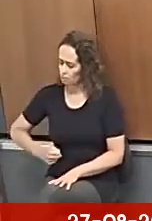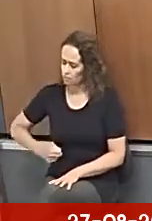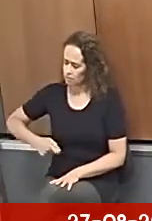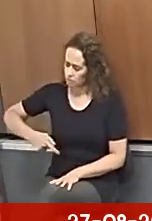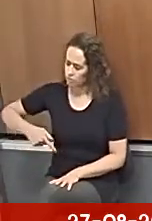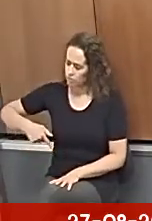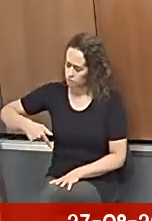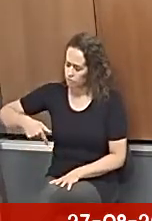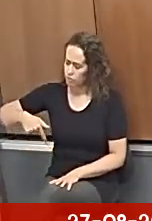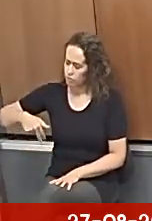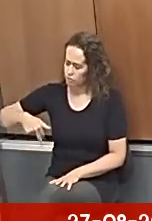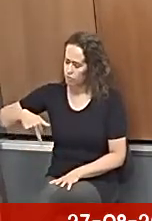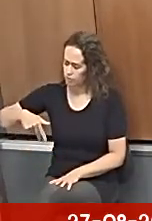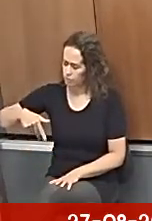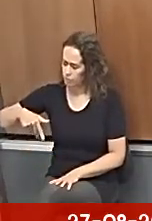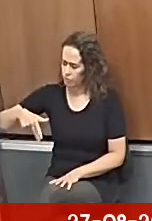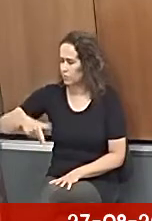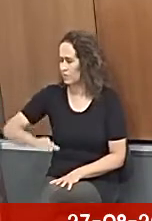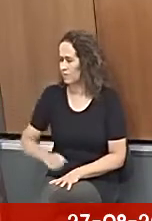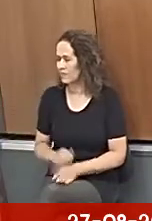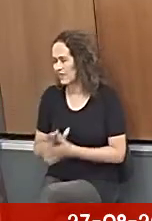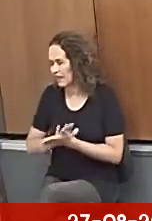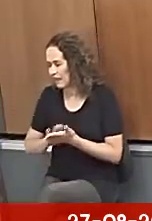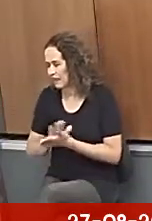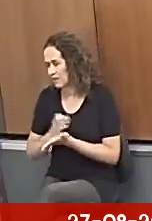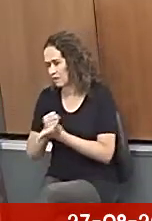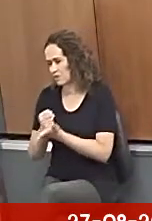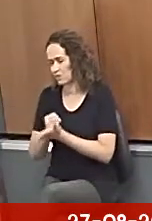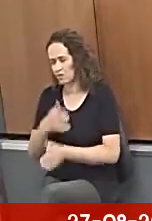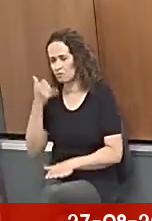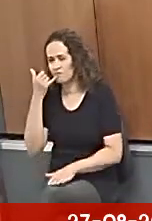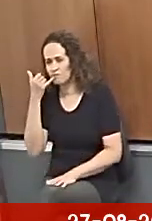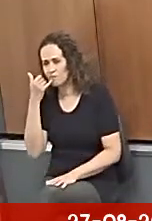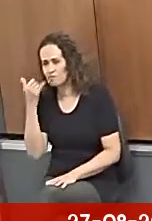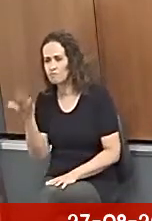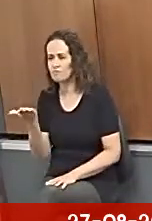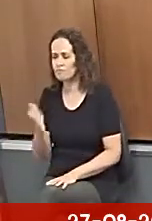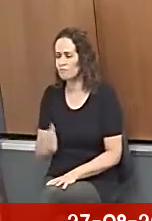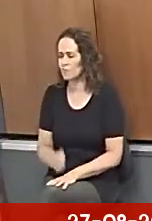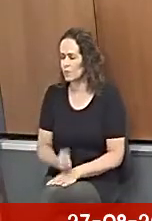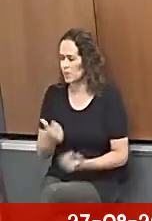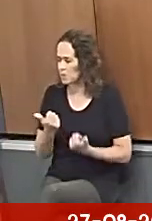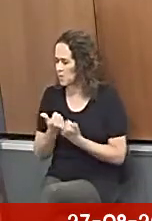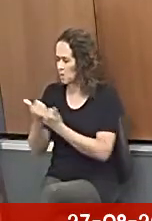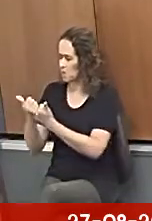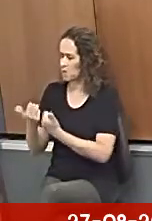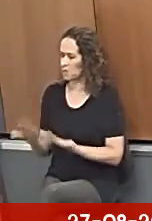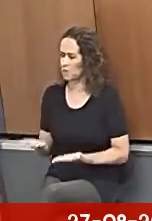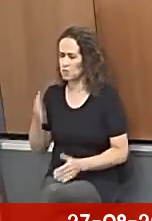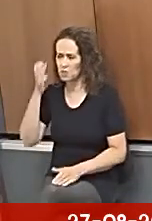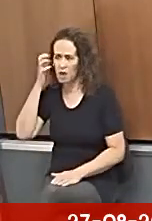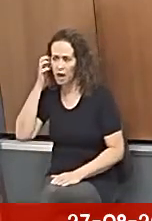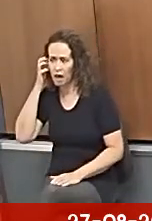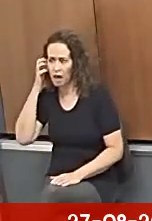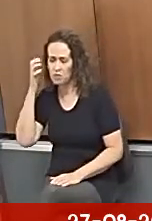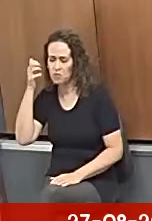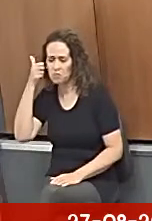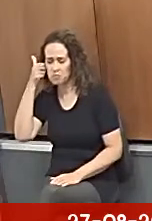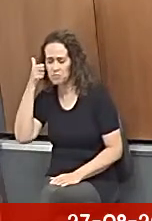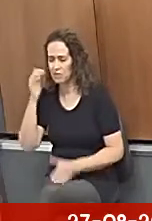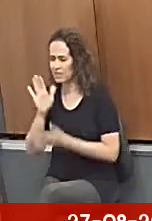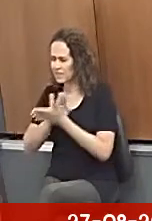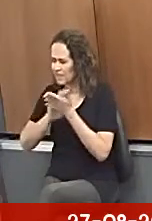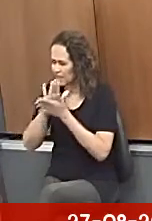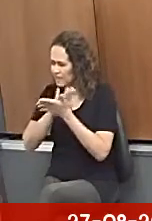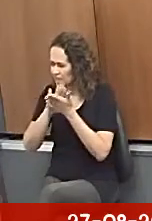um apoio sequer um telefonema sequer um contato da minas arena um funcionário por rádio para apoiar absolutamente nada o